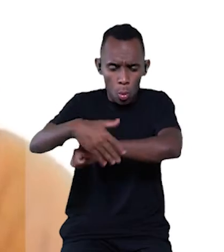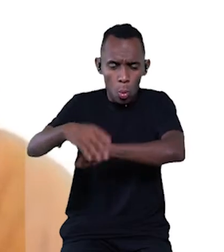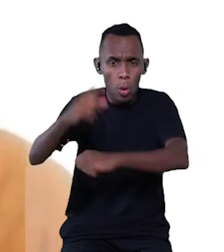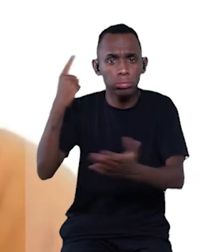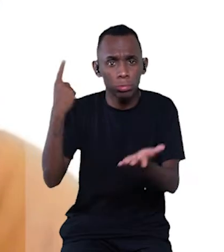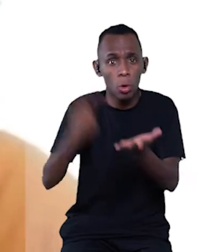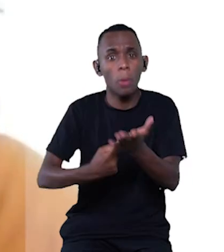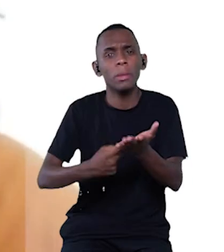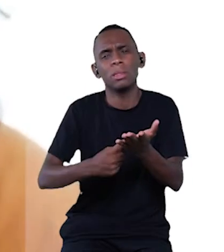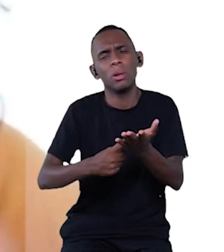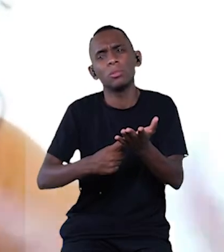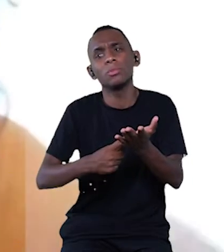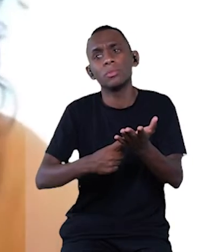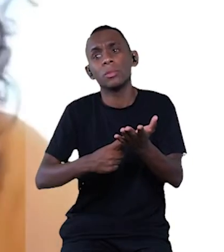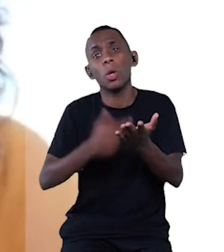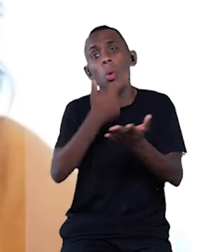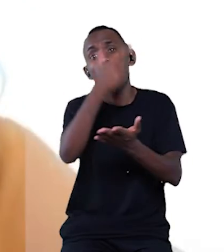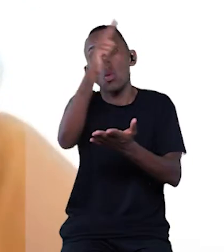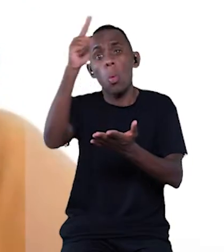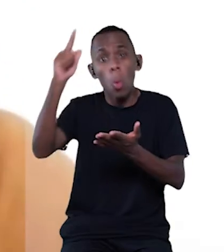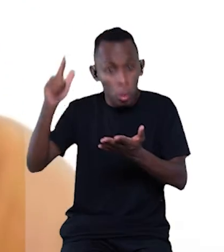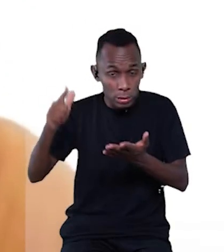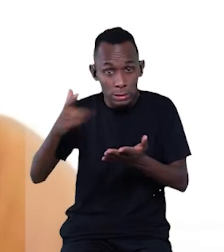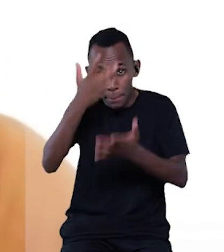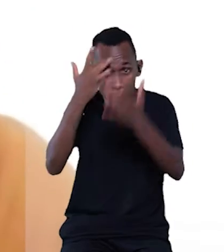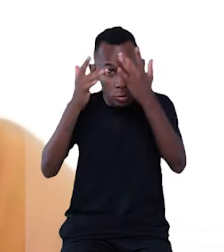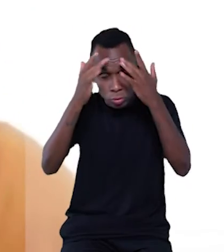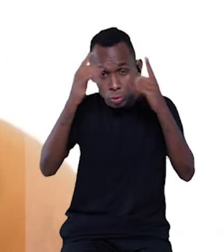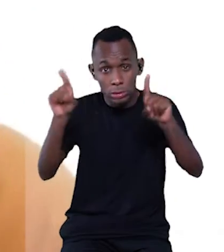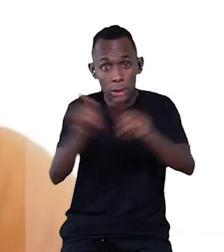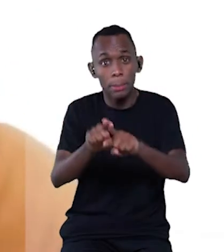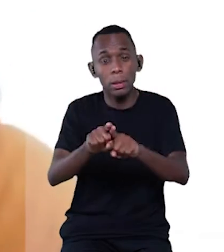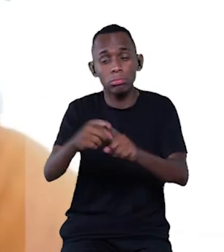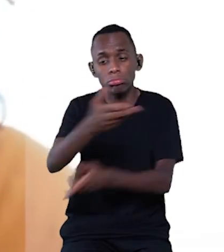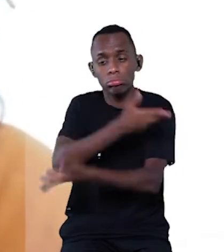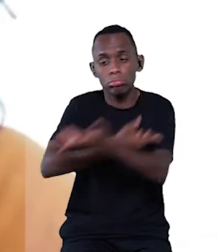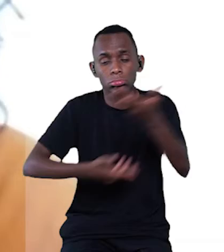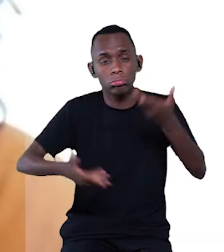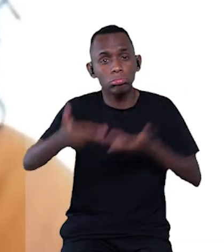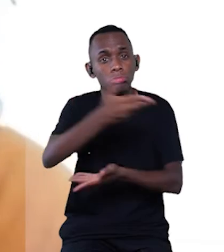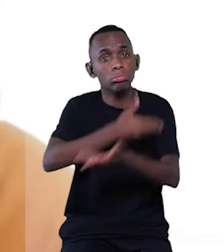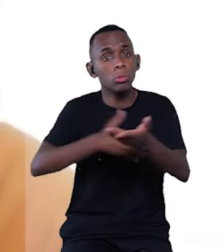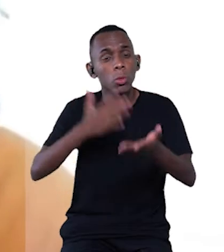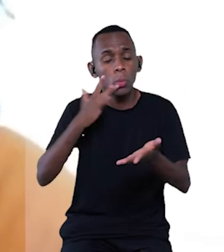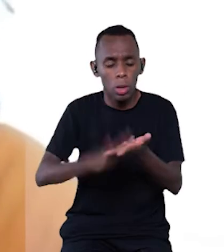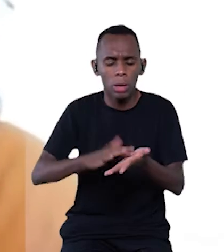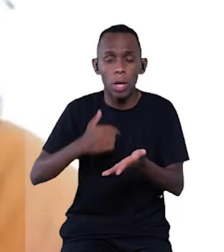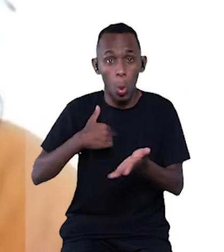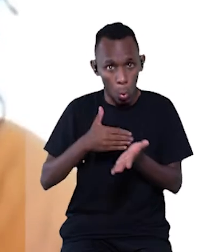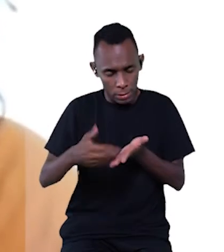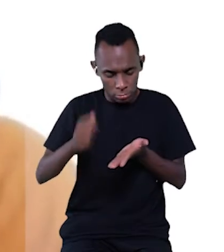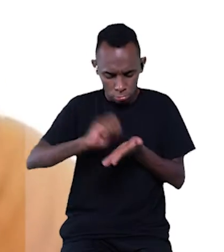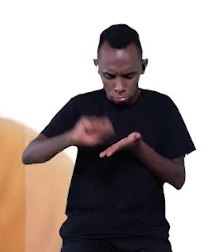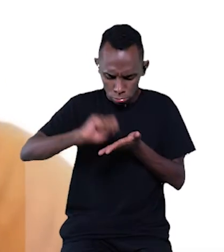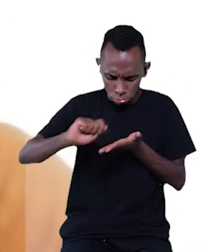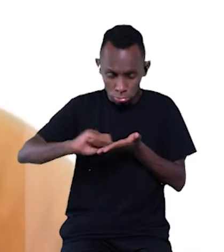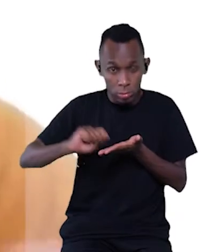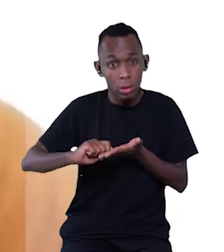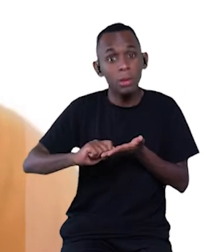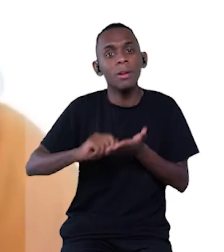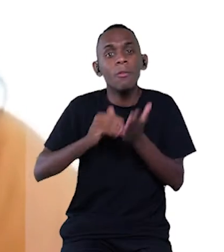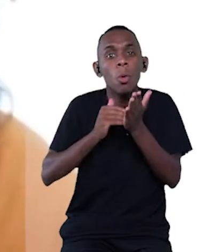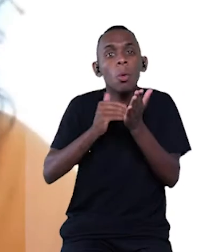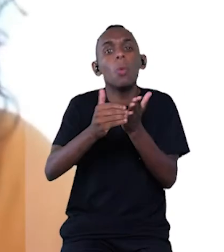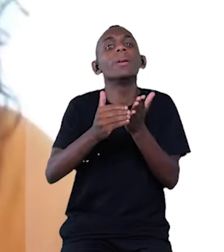de 10 a 15 endereços de pessoas do Brasil e do mundo inteiro. E aí eu comecei a escrever, e eu acredito que aí